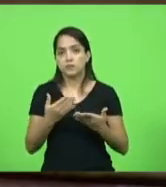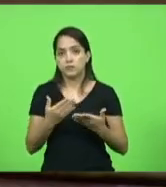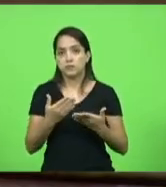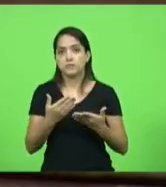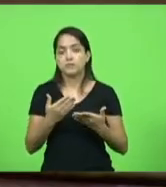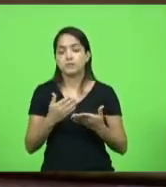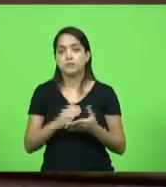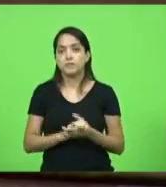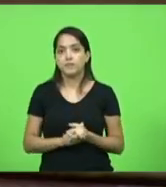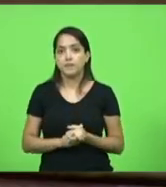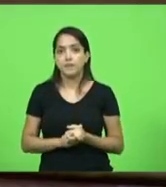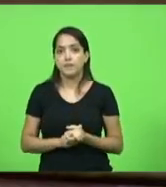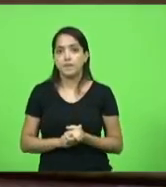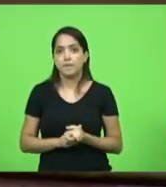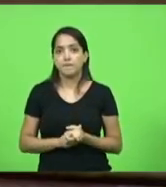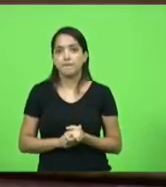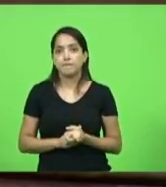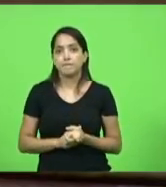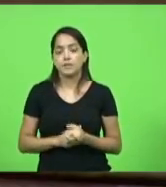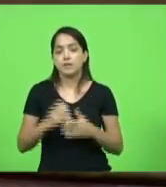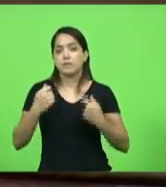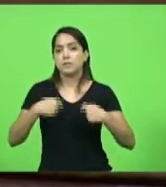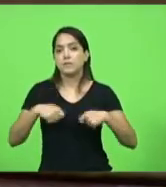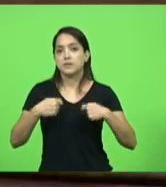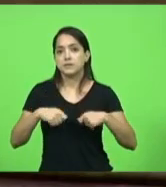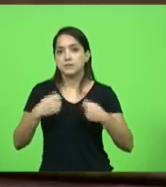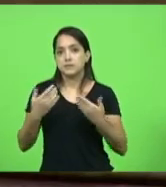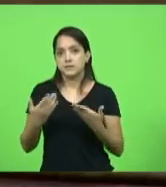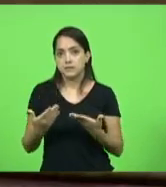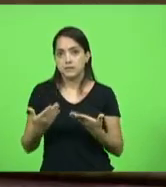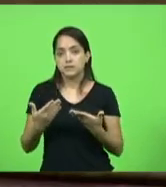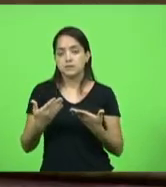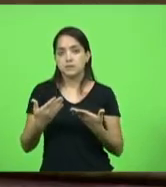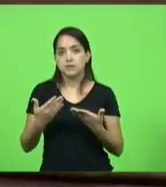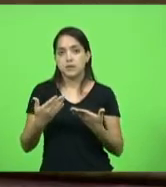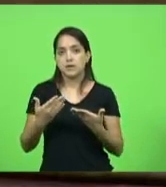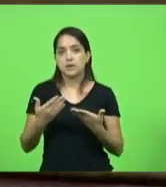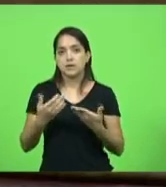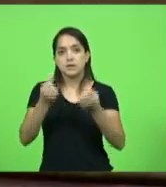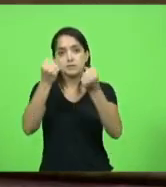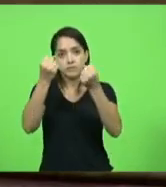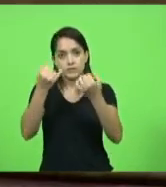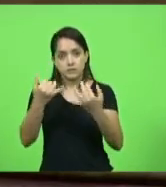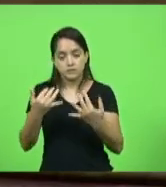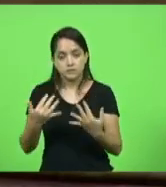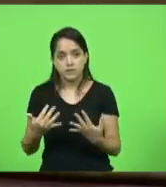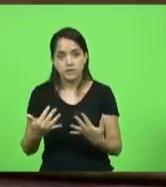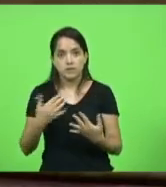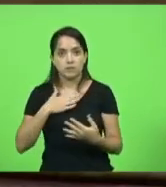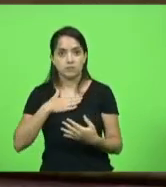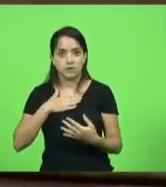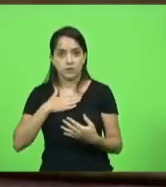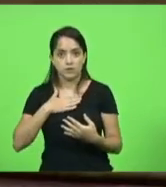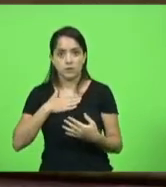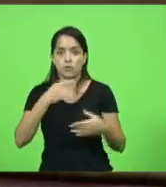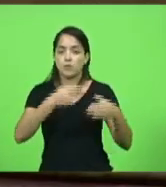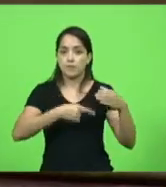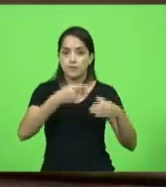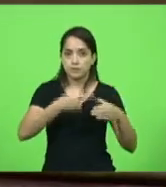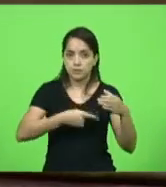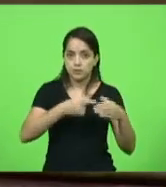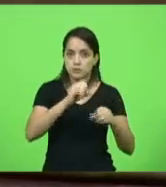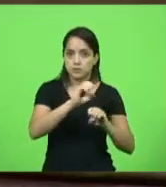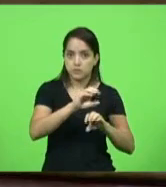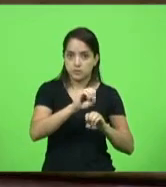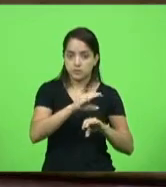homeschool, mas eu preciso fazer aqui o meu depoimento, dar aqui o meu depoimento, como membro da Comissão de Educação,